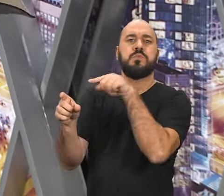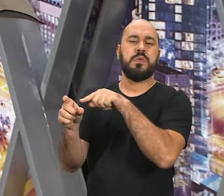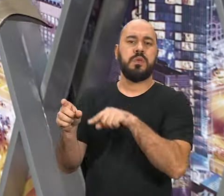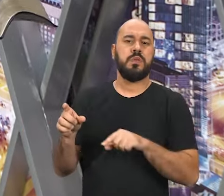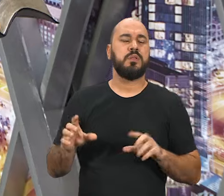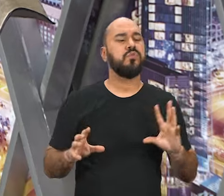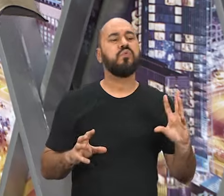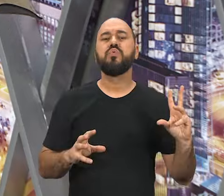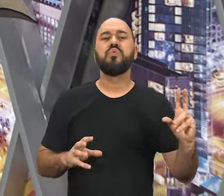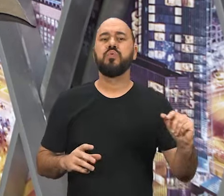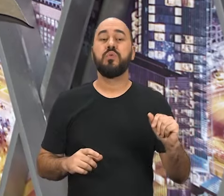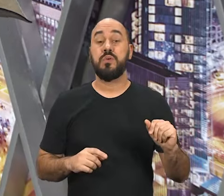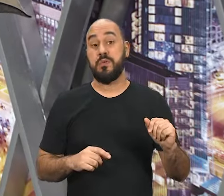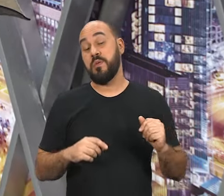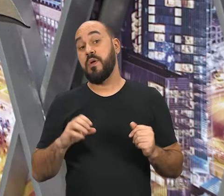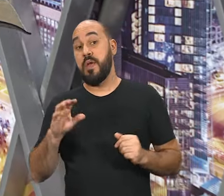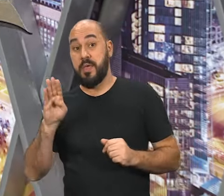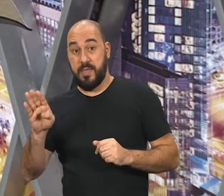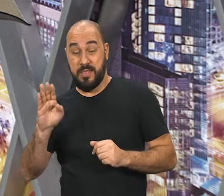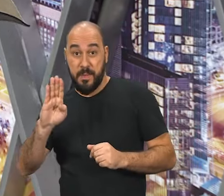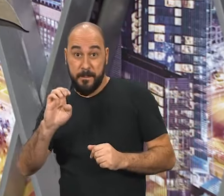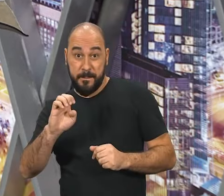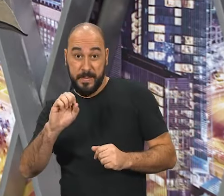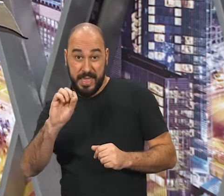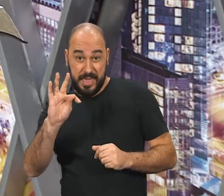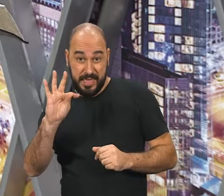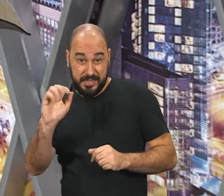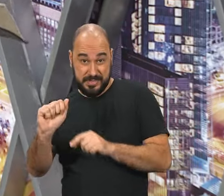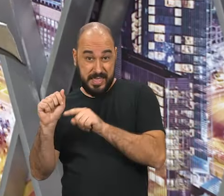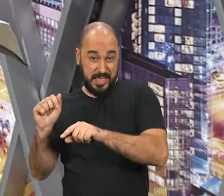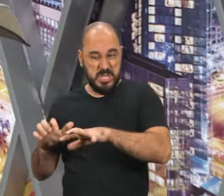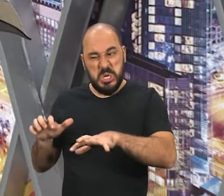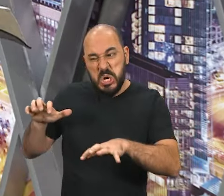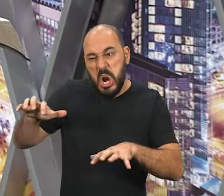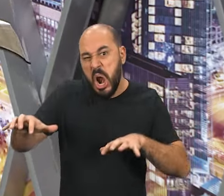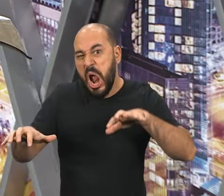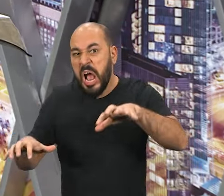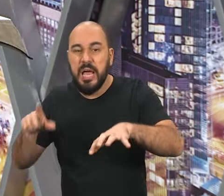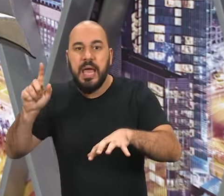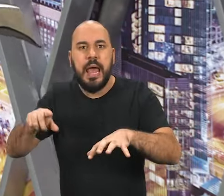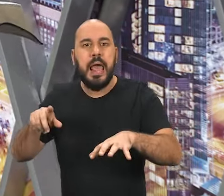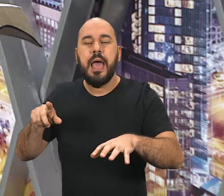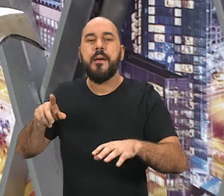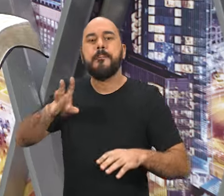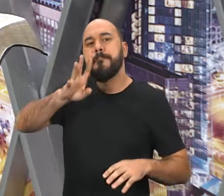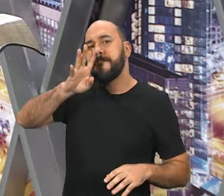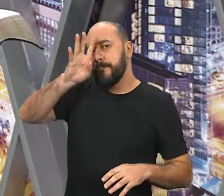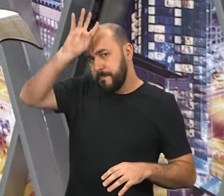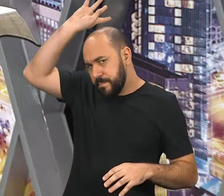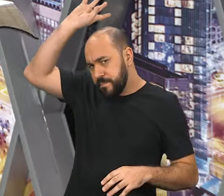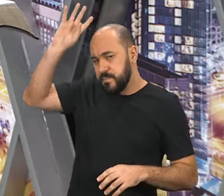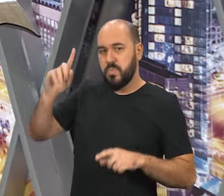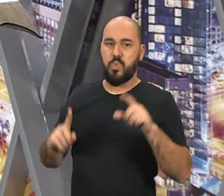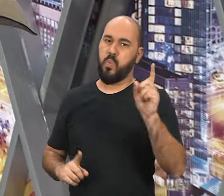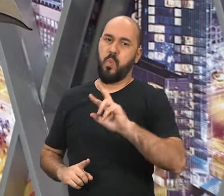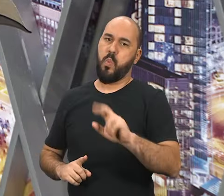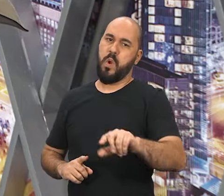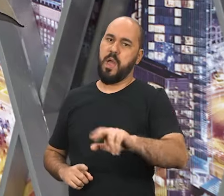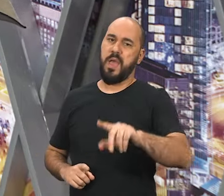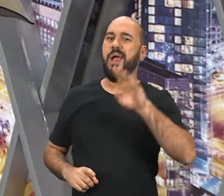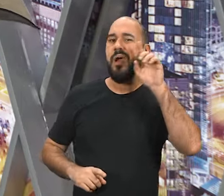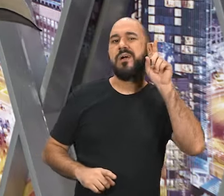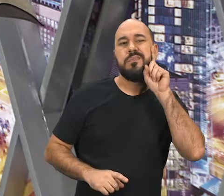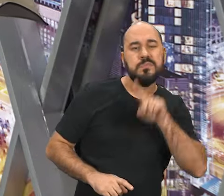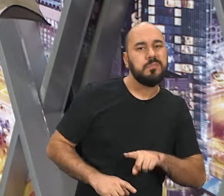Ou seja, a besta de Apocalipse 13, a primeira, é uma besta romana. Não é uma besta americana, nem uma